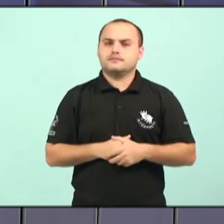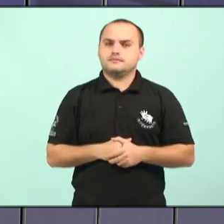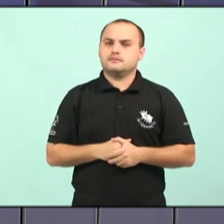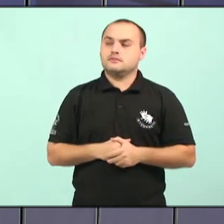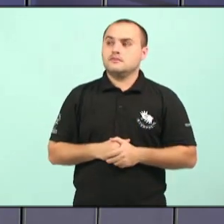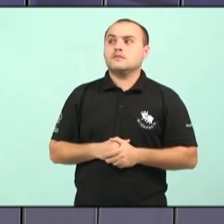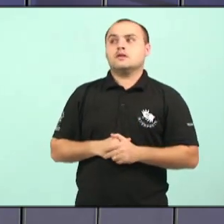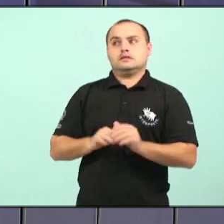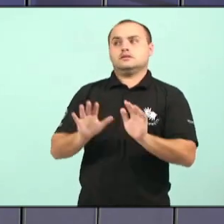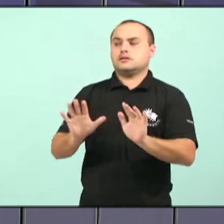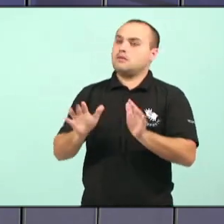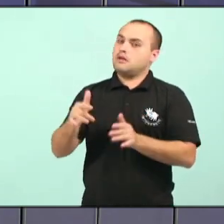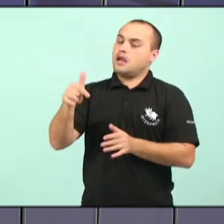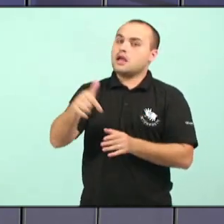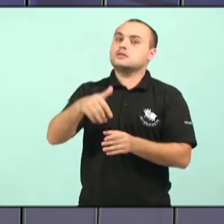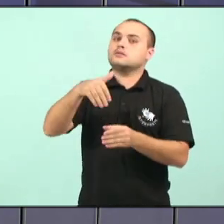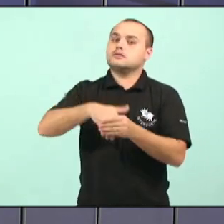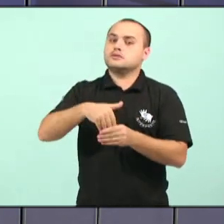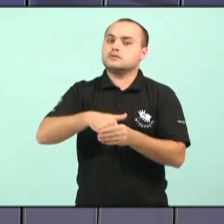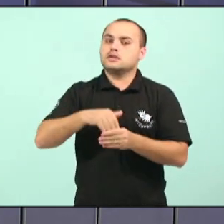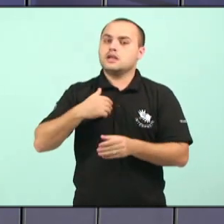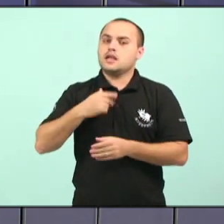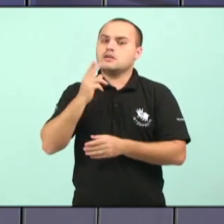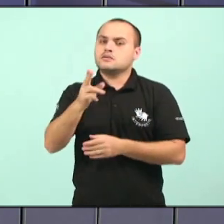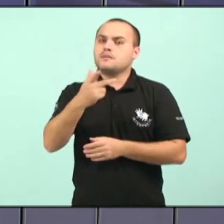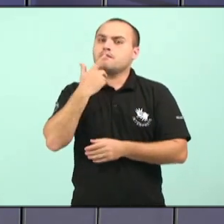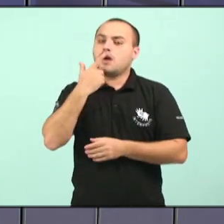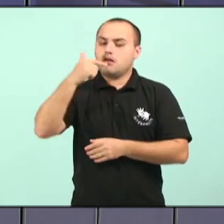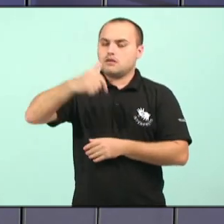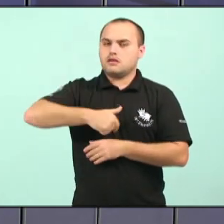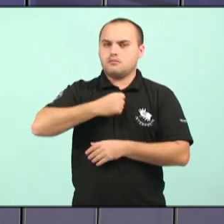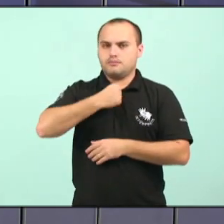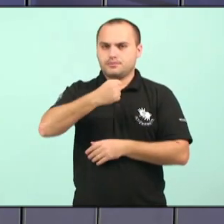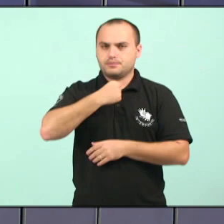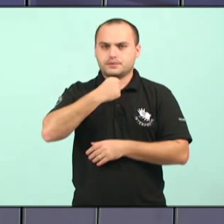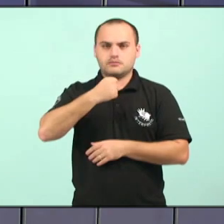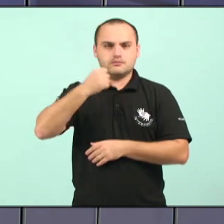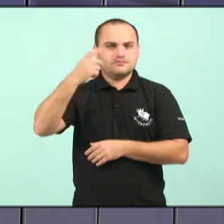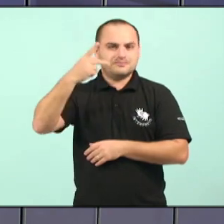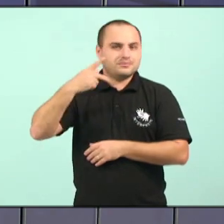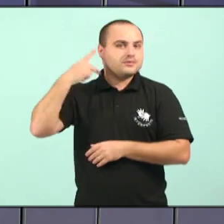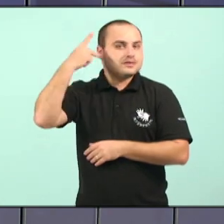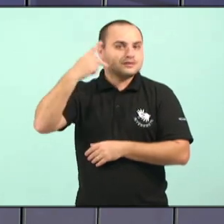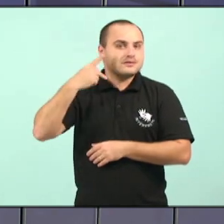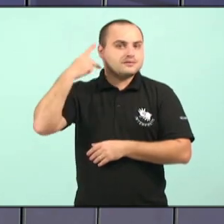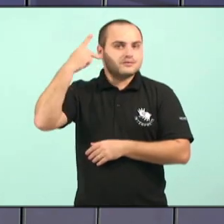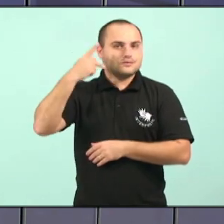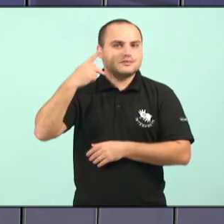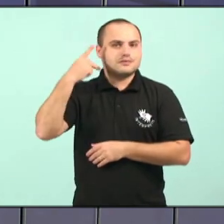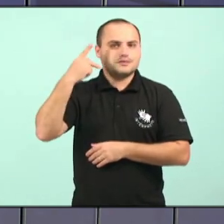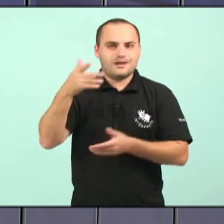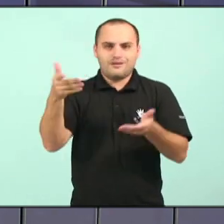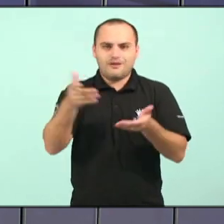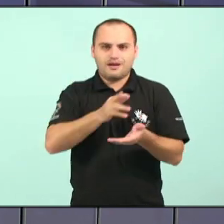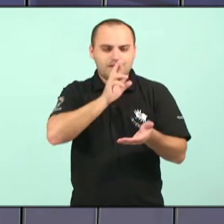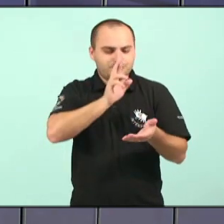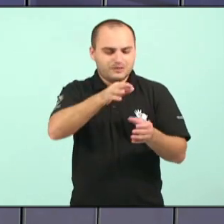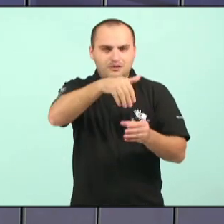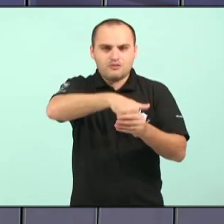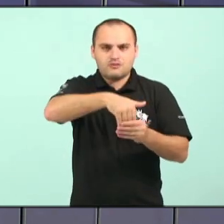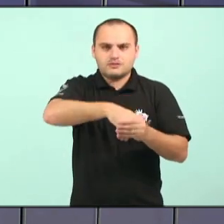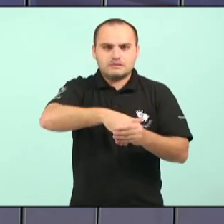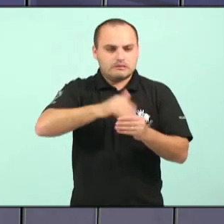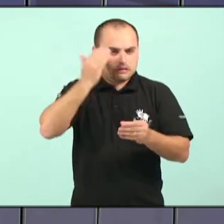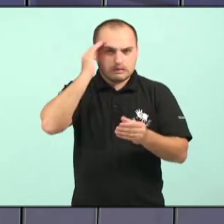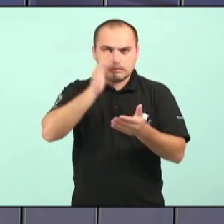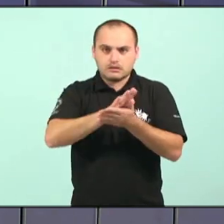eleição, eu sempre digo aqui na tribuna, que o político que não entendeu o resultado das urnas, o clamor das